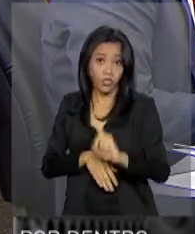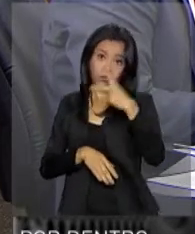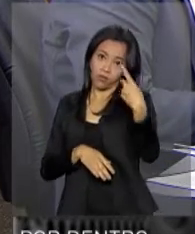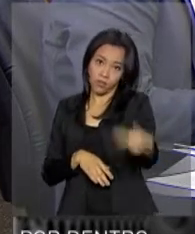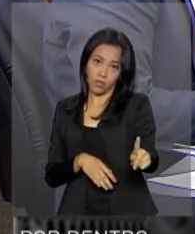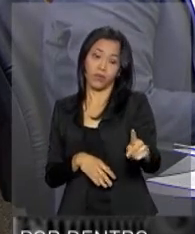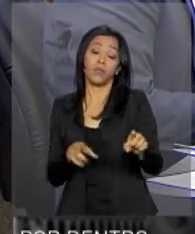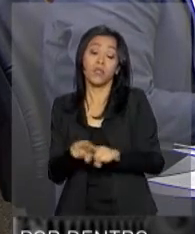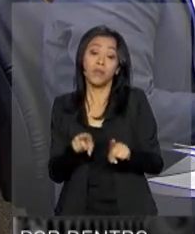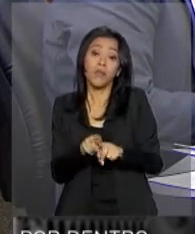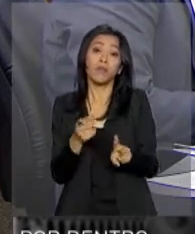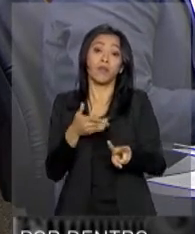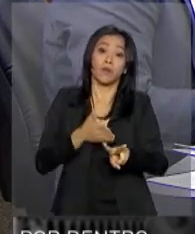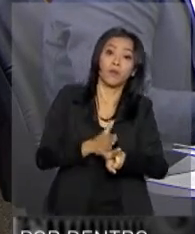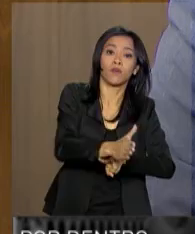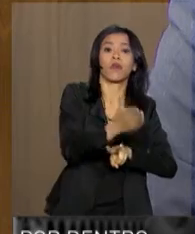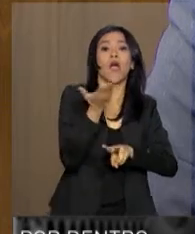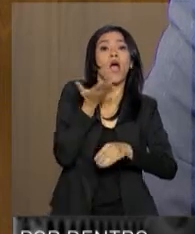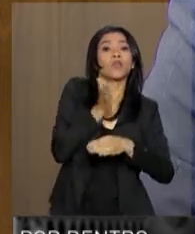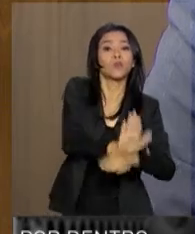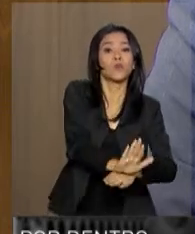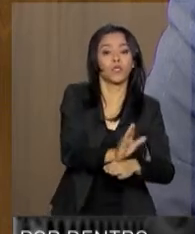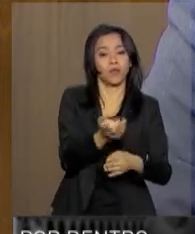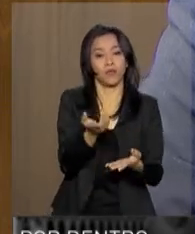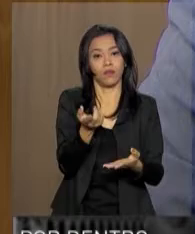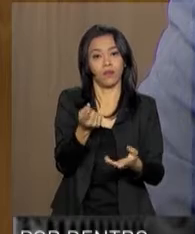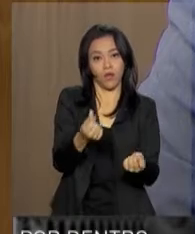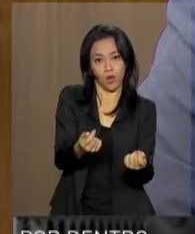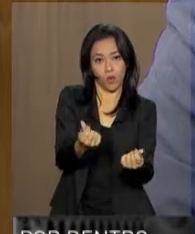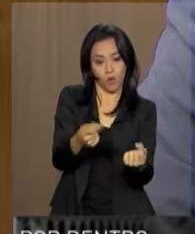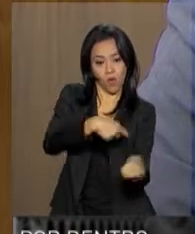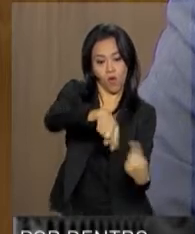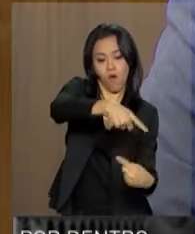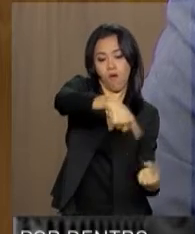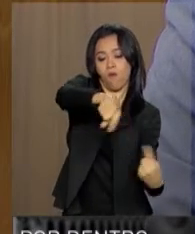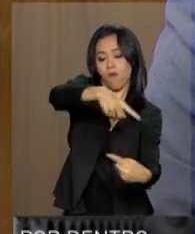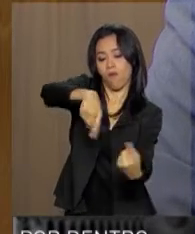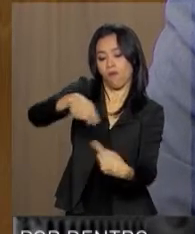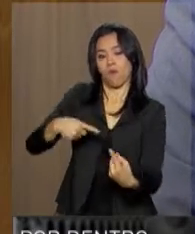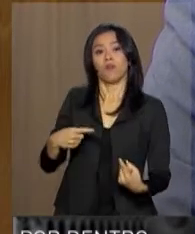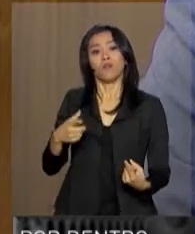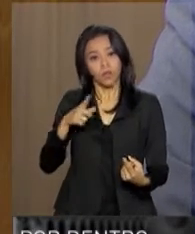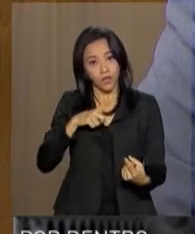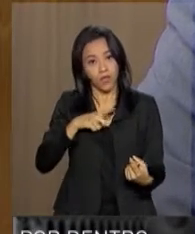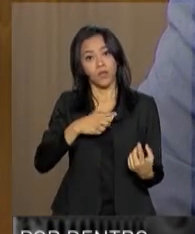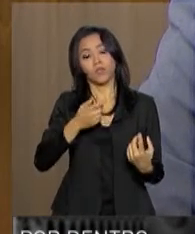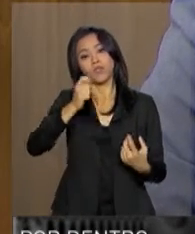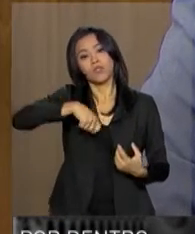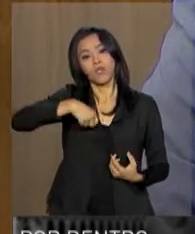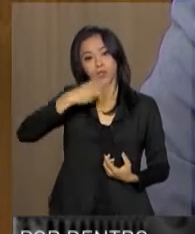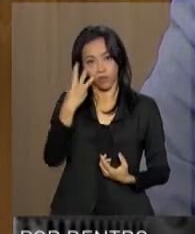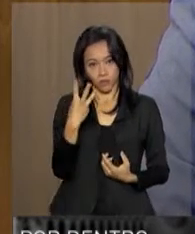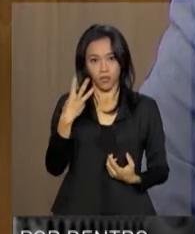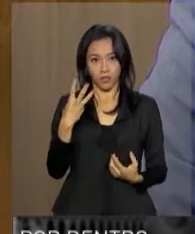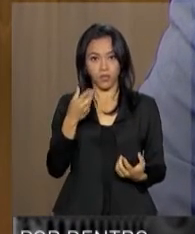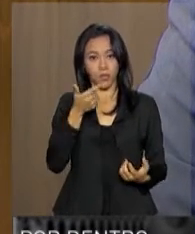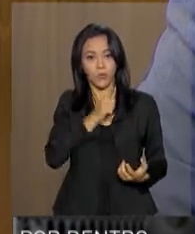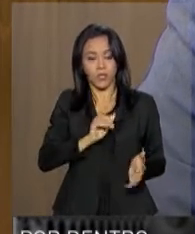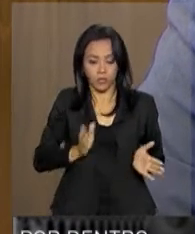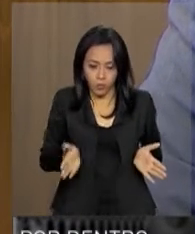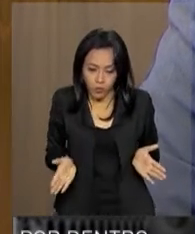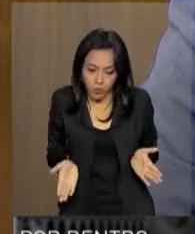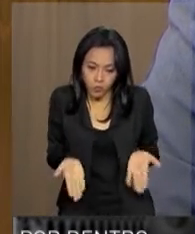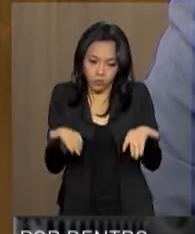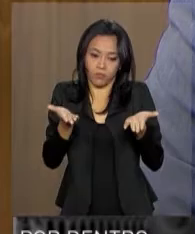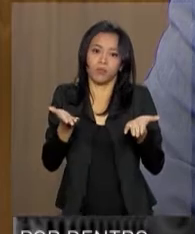né é a ganhar tração tão a economia ela vinha ganhando tração no primeiro trimestre nós tivemos um incidente